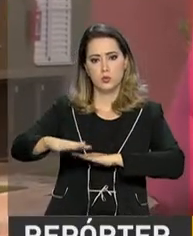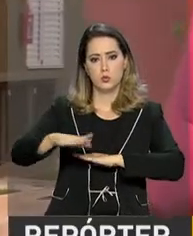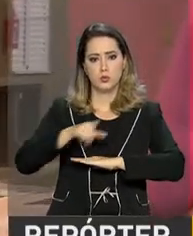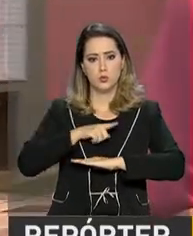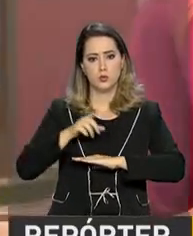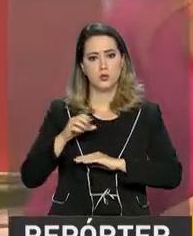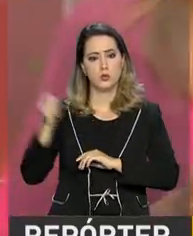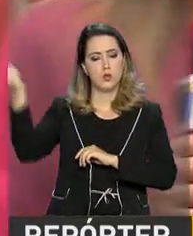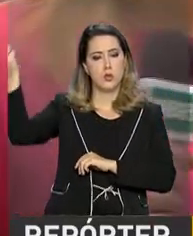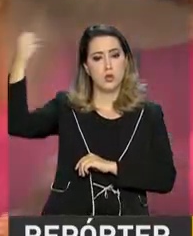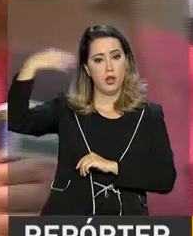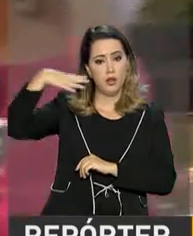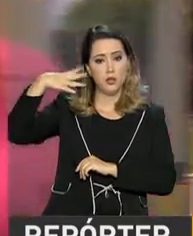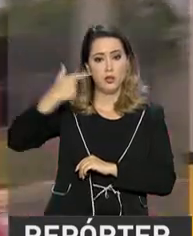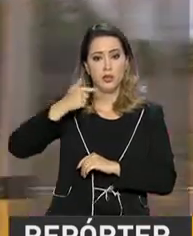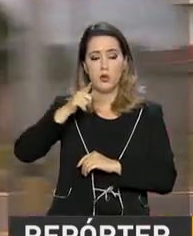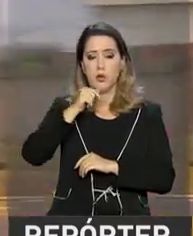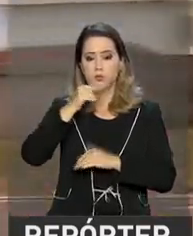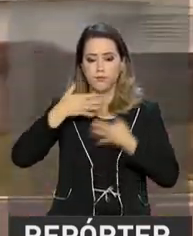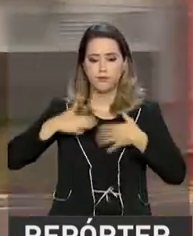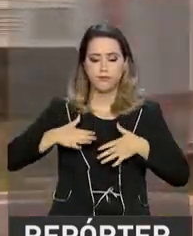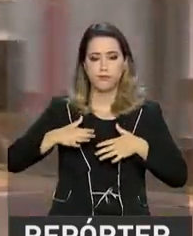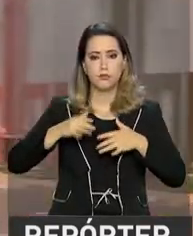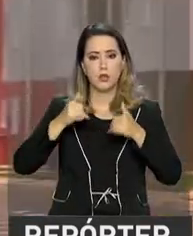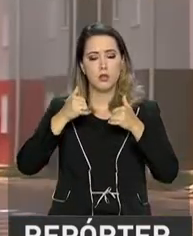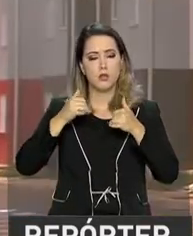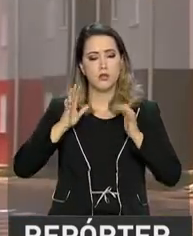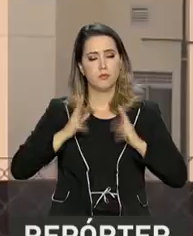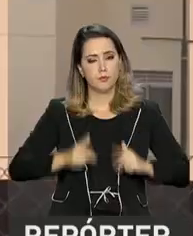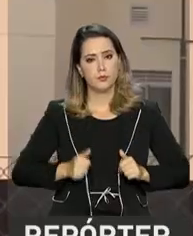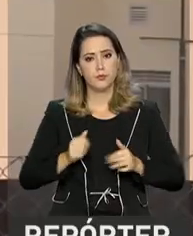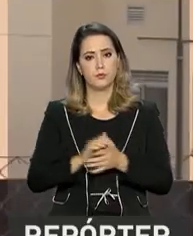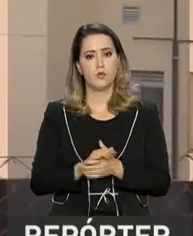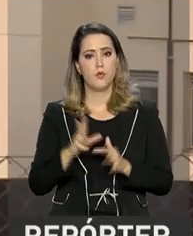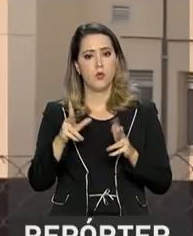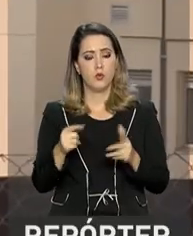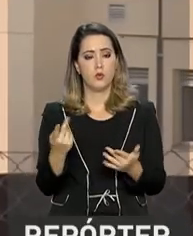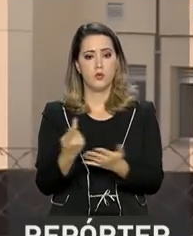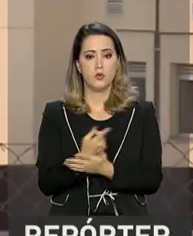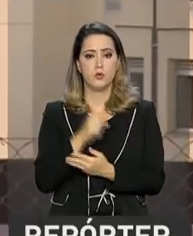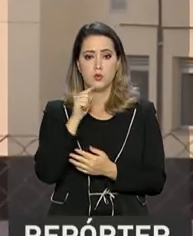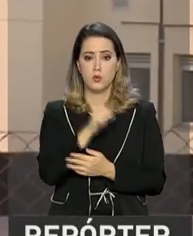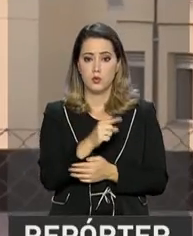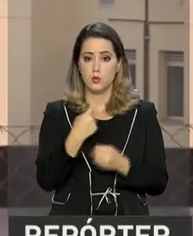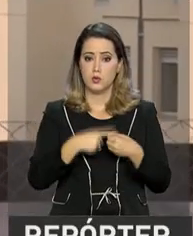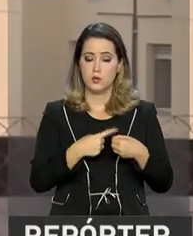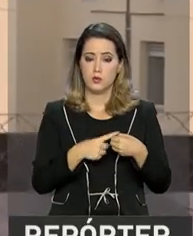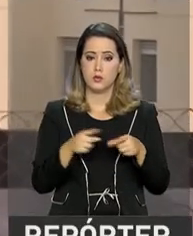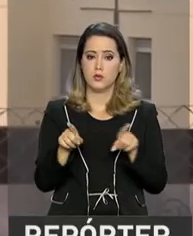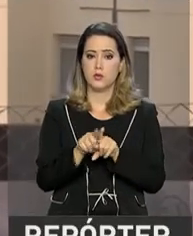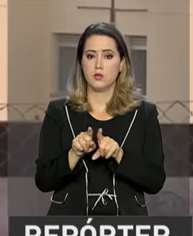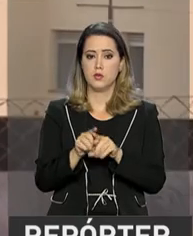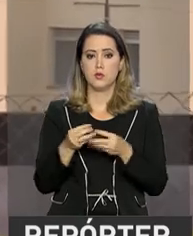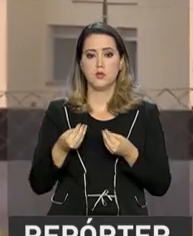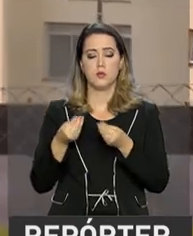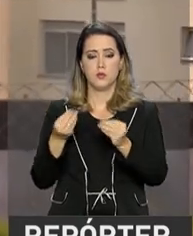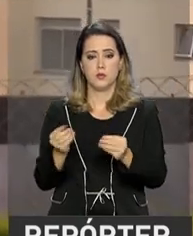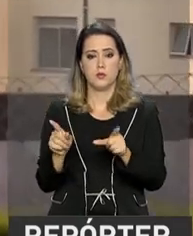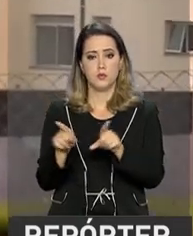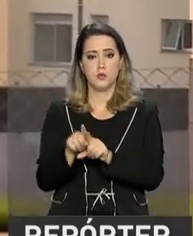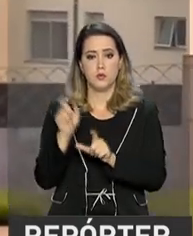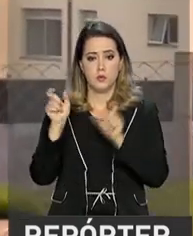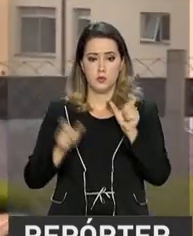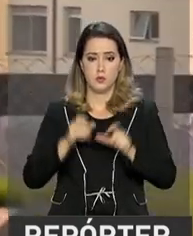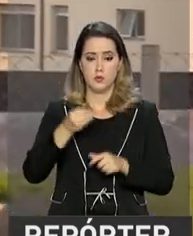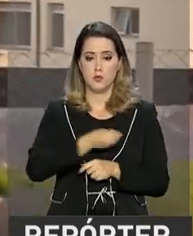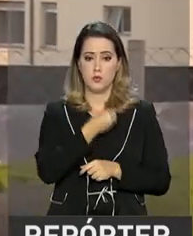conta com iluminação grená jen e rede de esgoto tudo isso que tem americana também vai ser desfrutado pelos